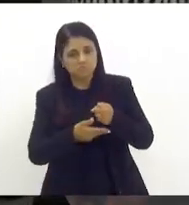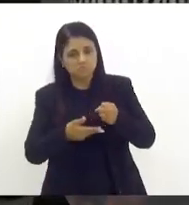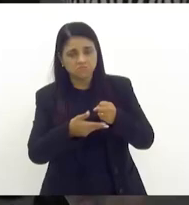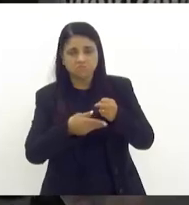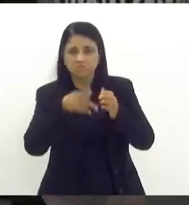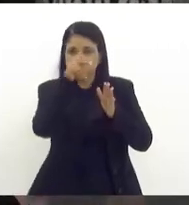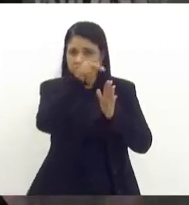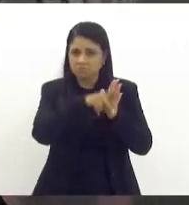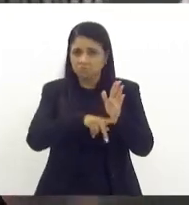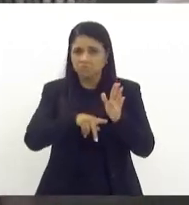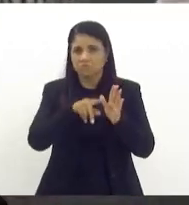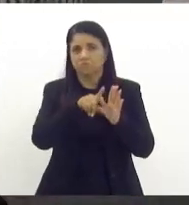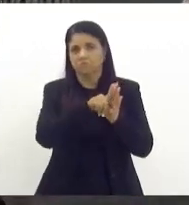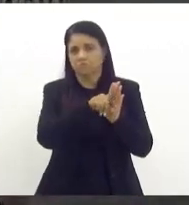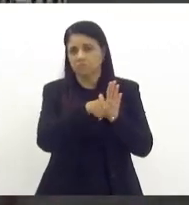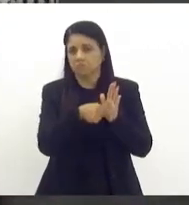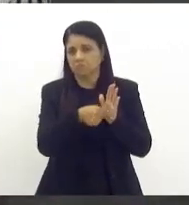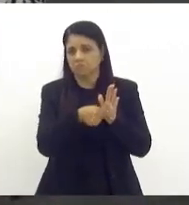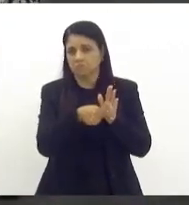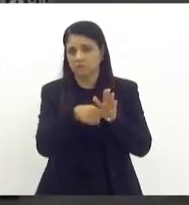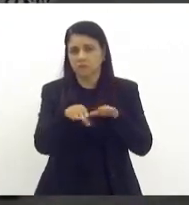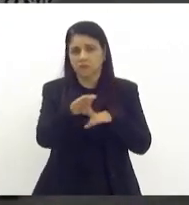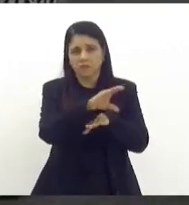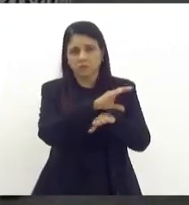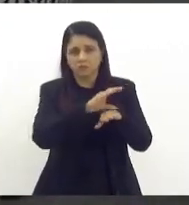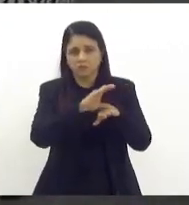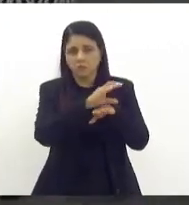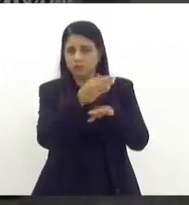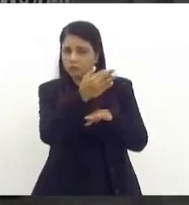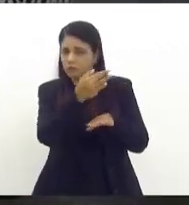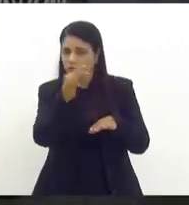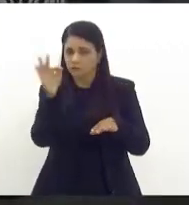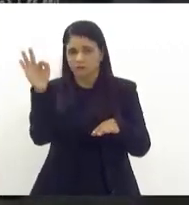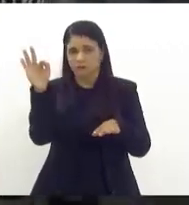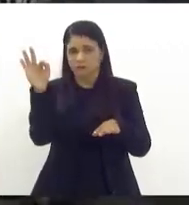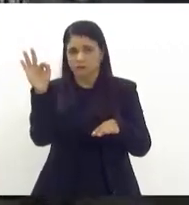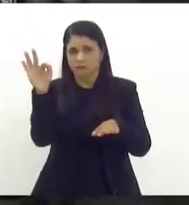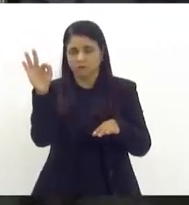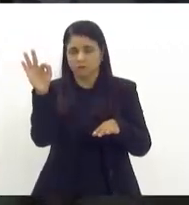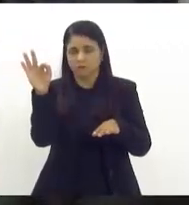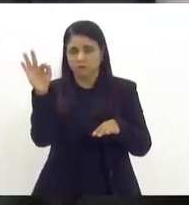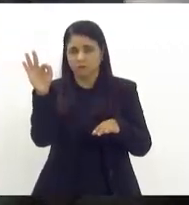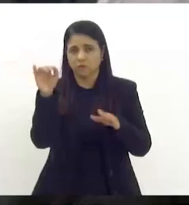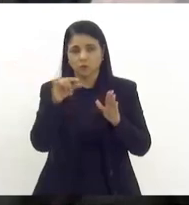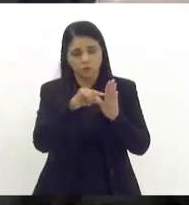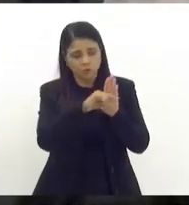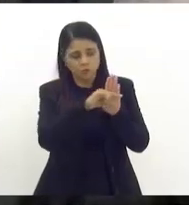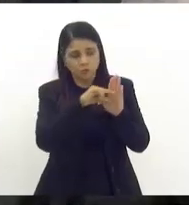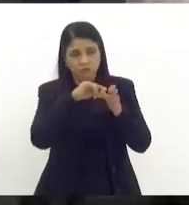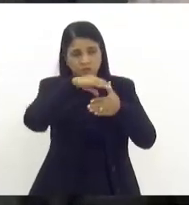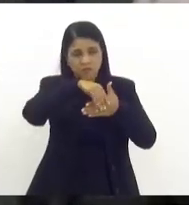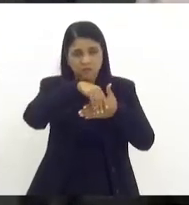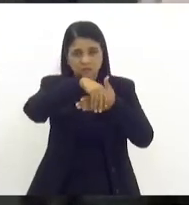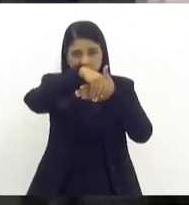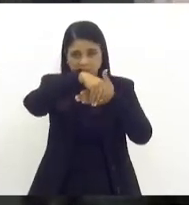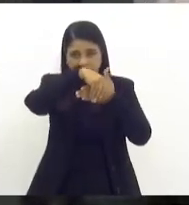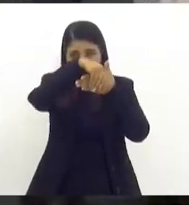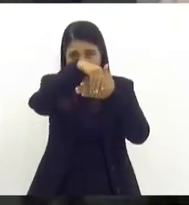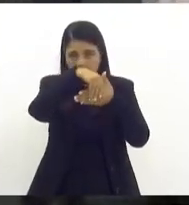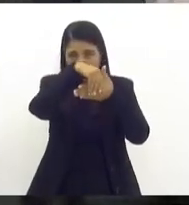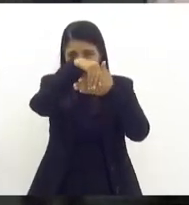projeto na construção federal o inciso da Constituição